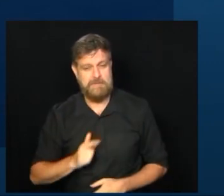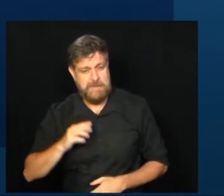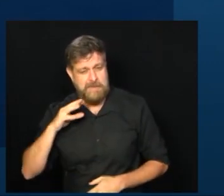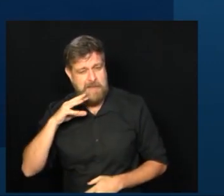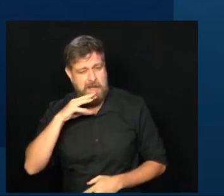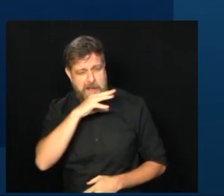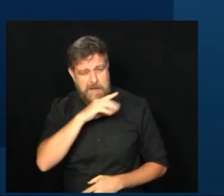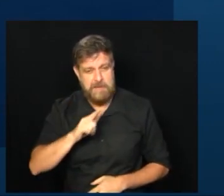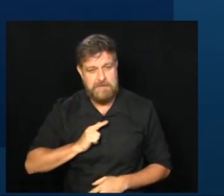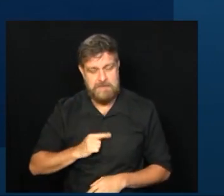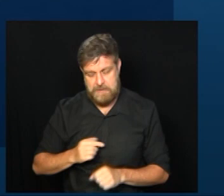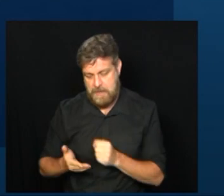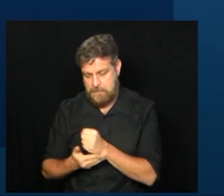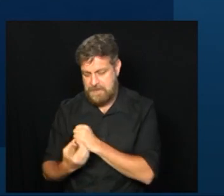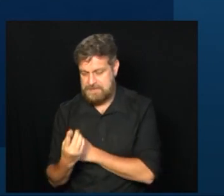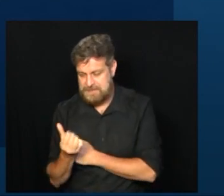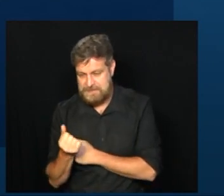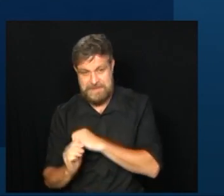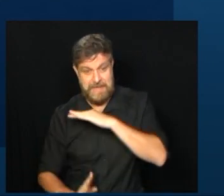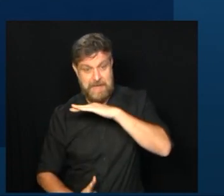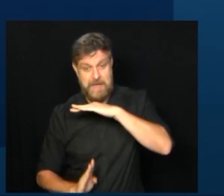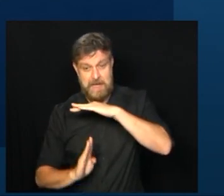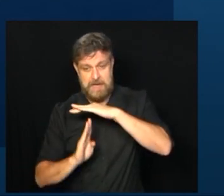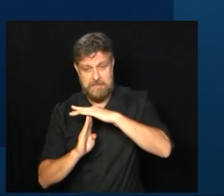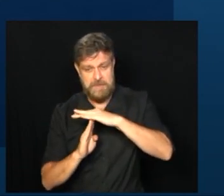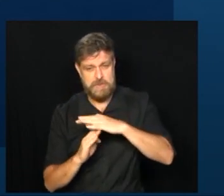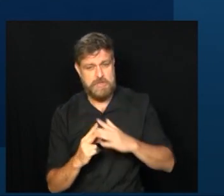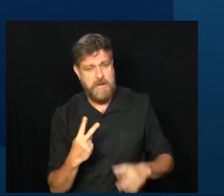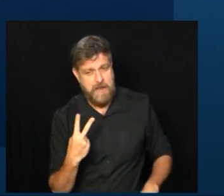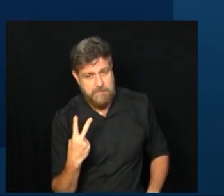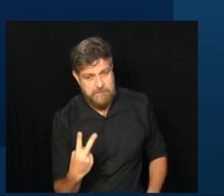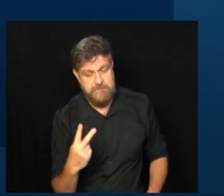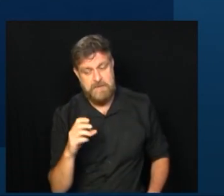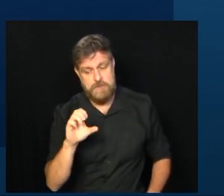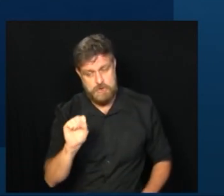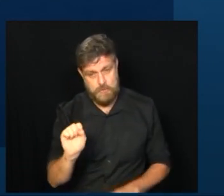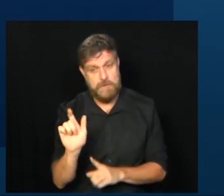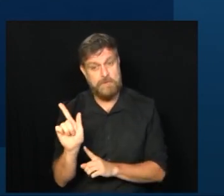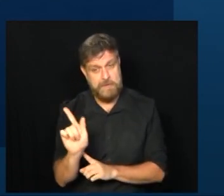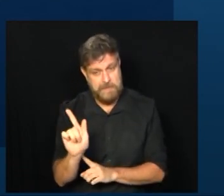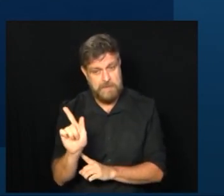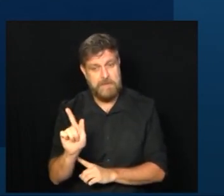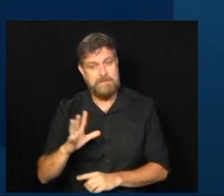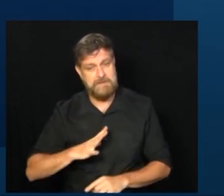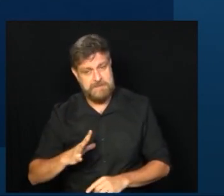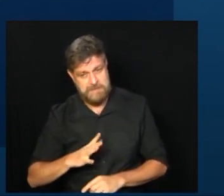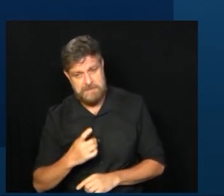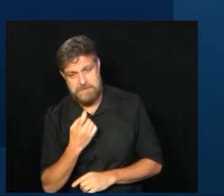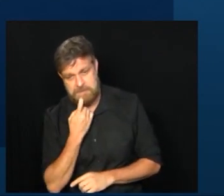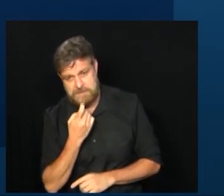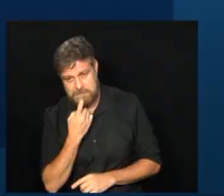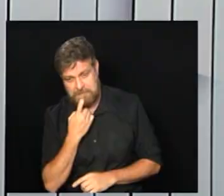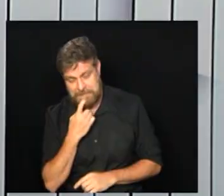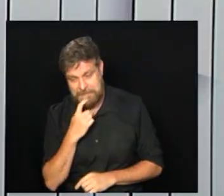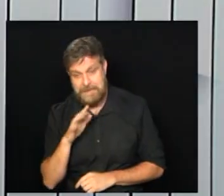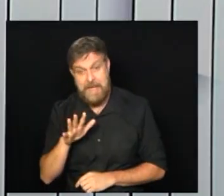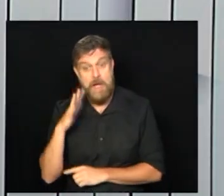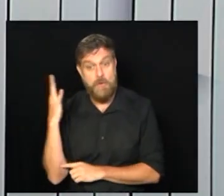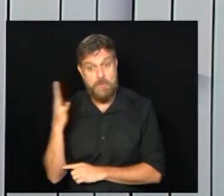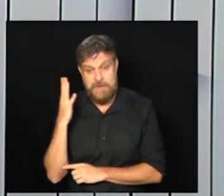de 16 graus e a máxima pode chegar aos 28 graus em pleno